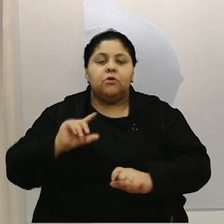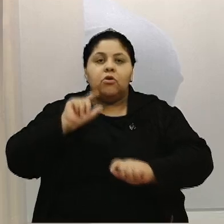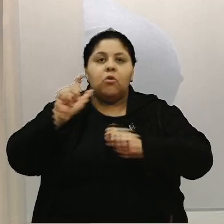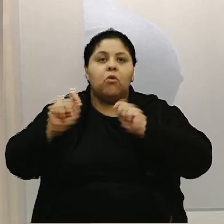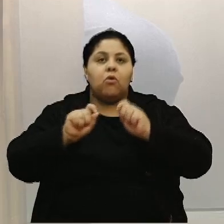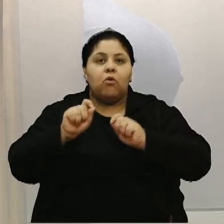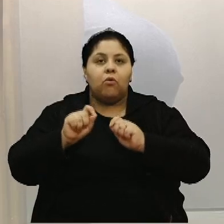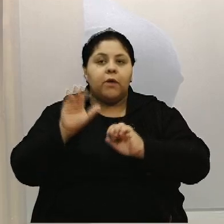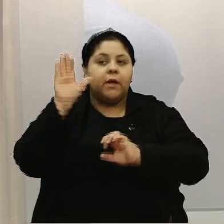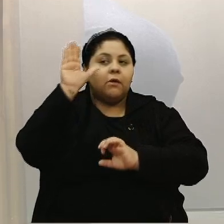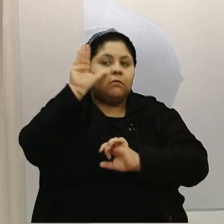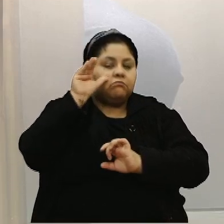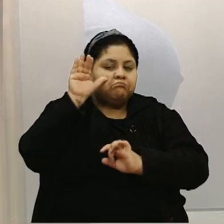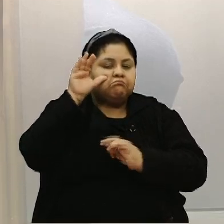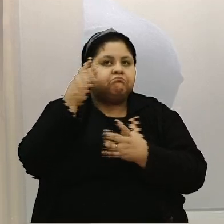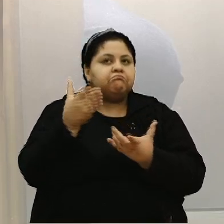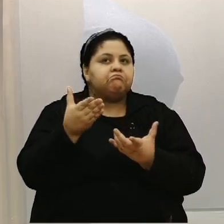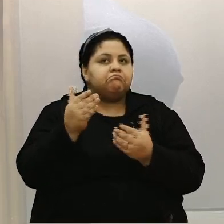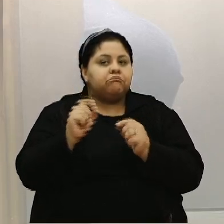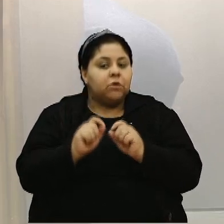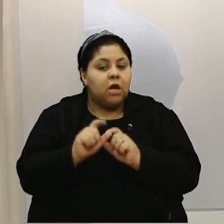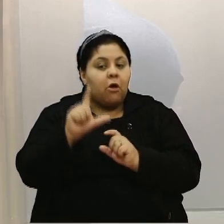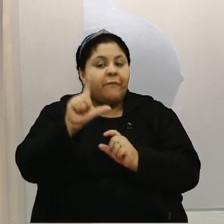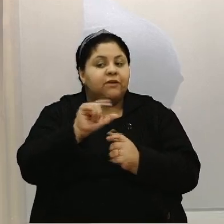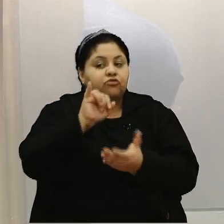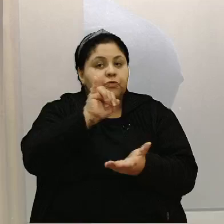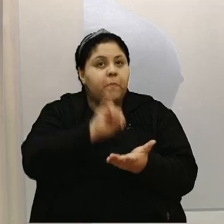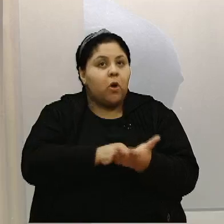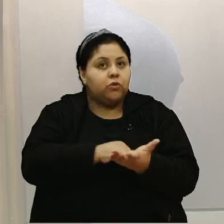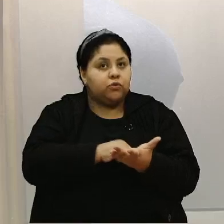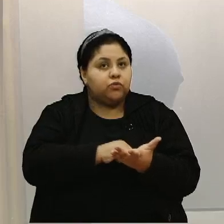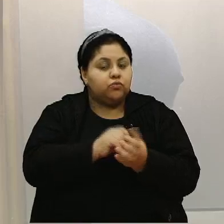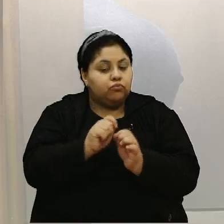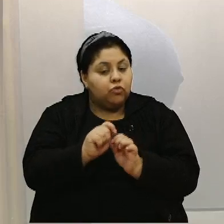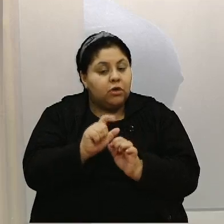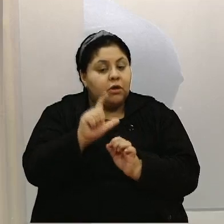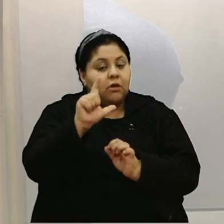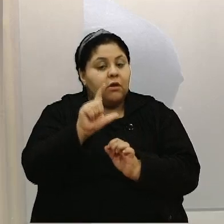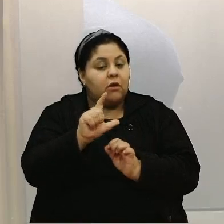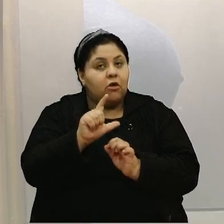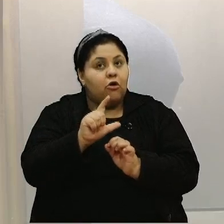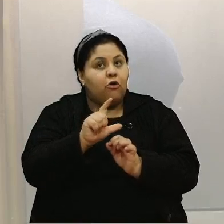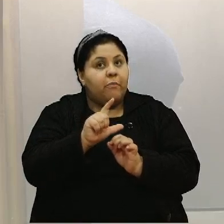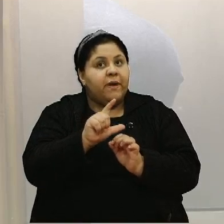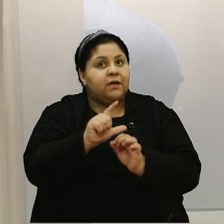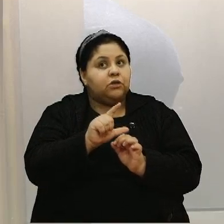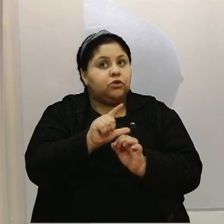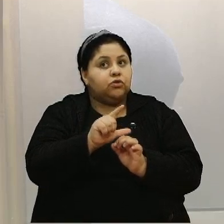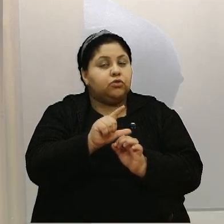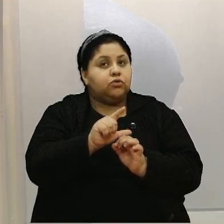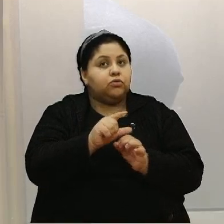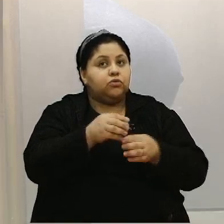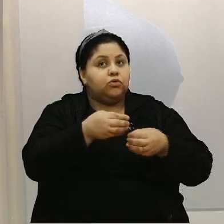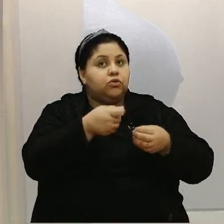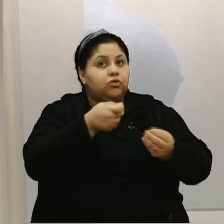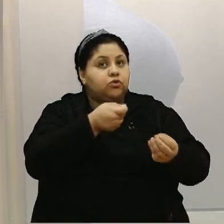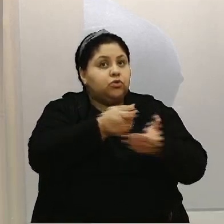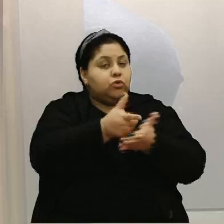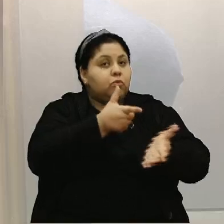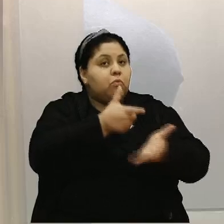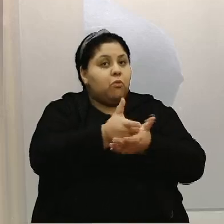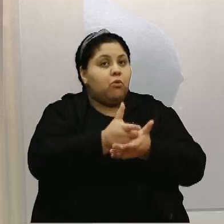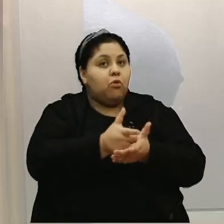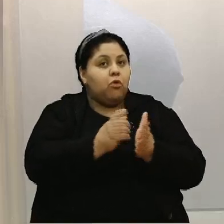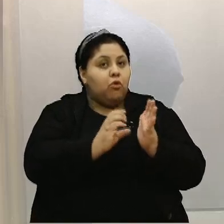o que tem se observado é isso. Aumento de impostos, aumento da folha de pagamento, aumento do